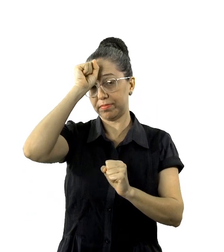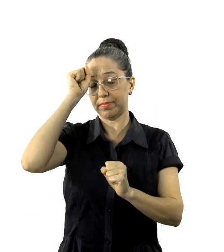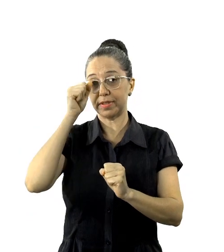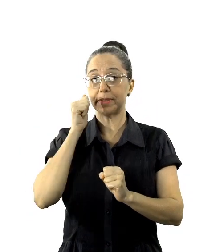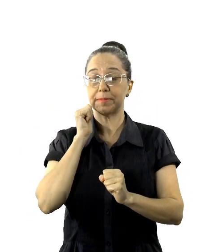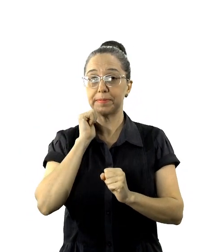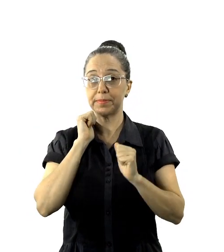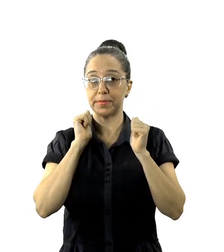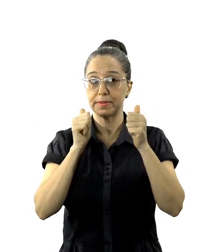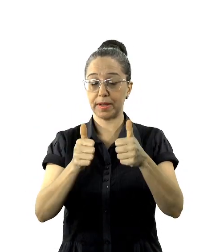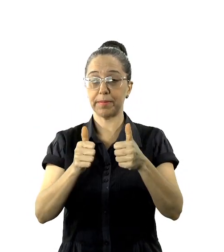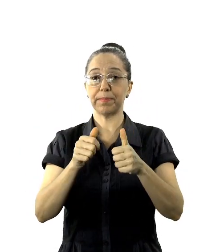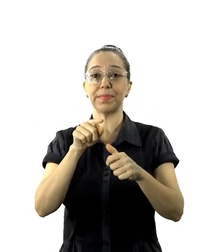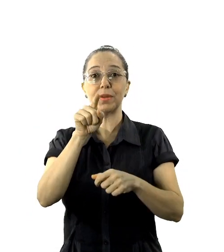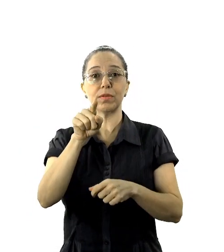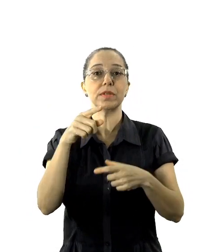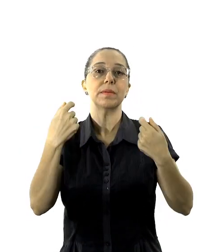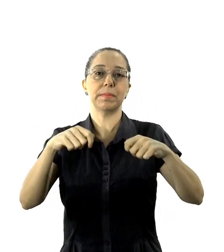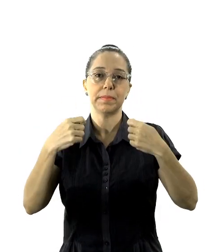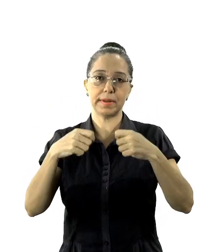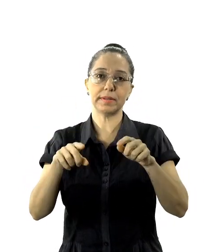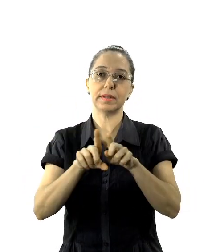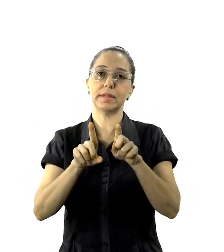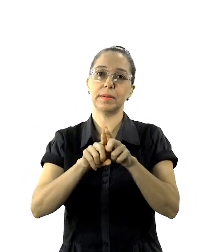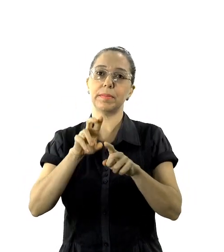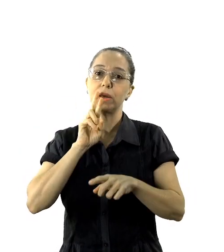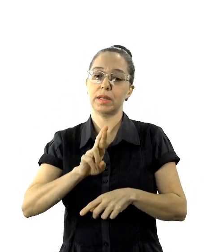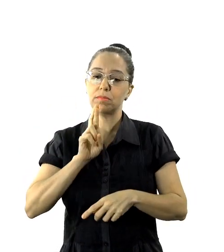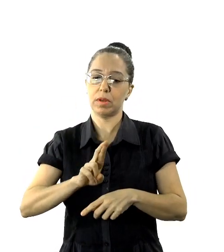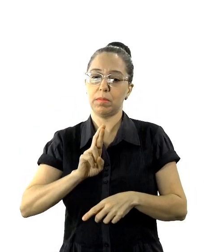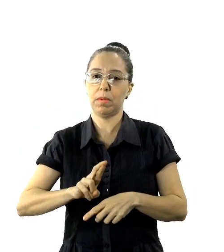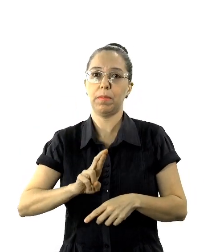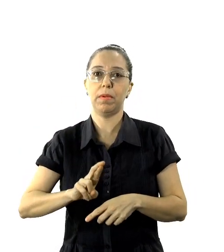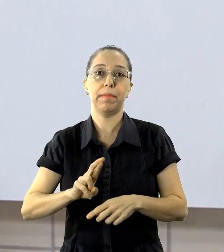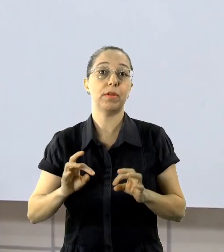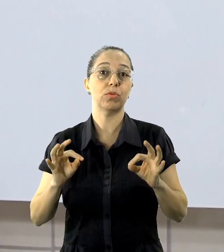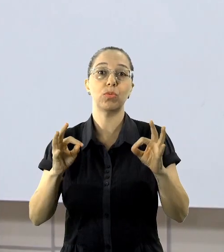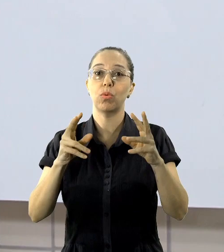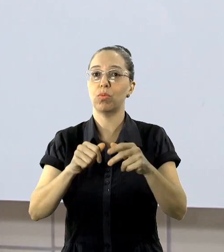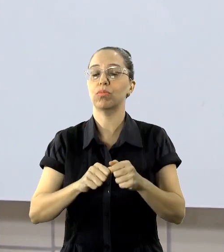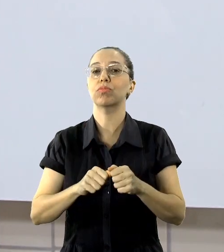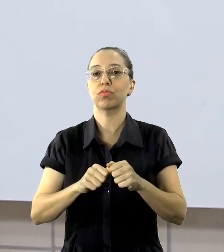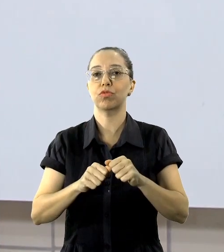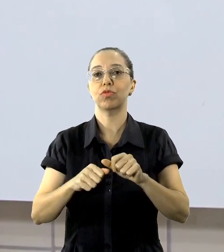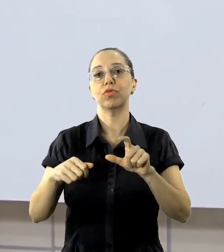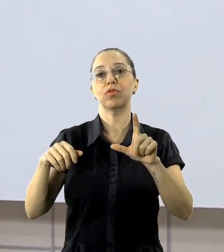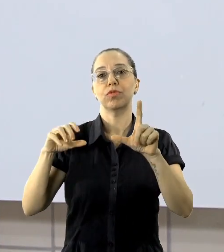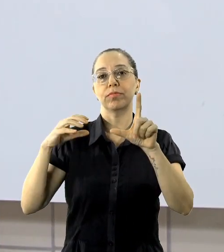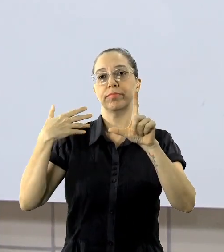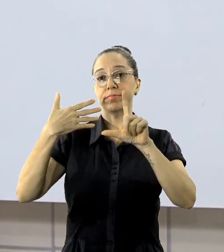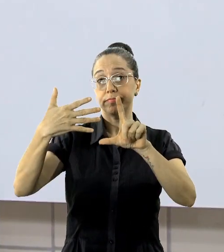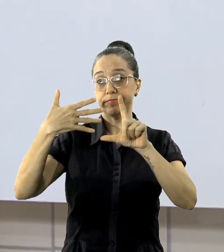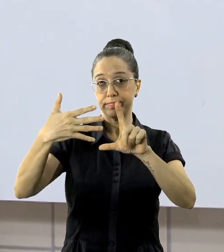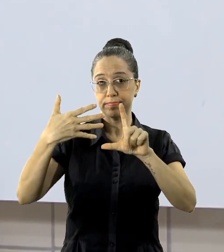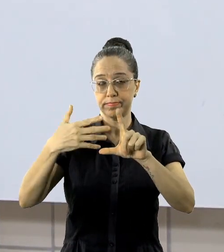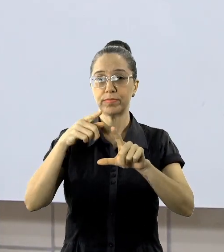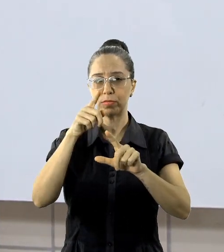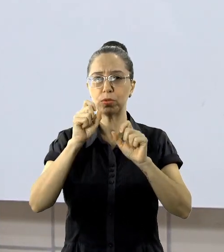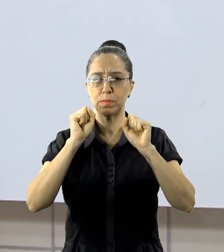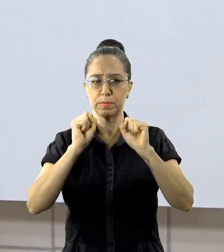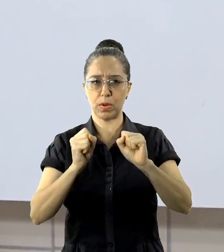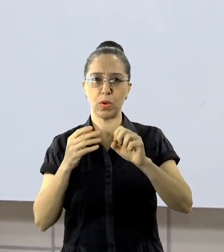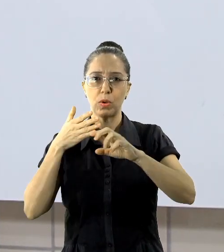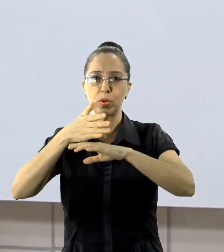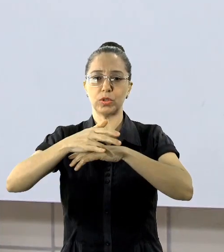assunto. E não se esqueça de resolver todas as questões que estão na plataforma Homeschool. Você pode acessar da sua